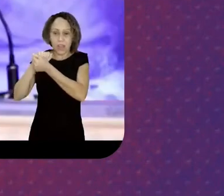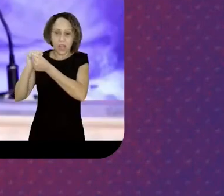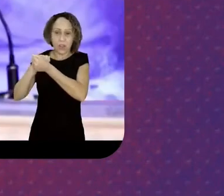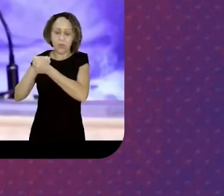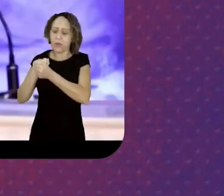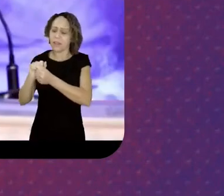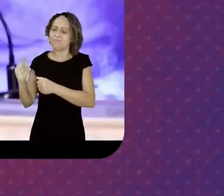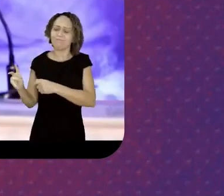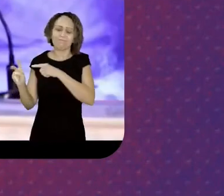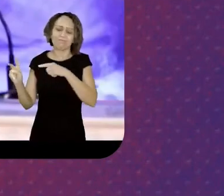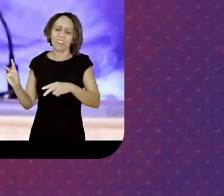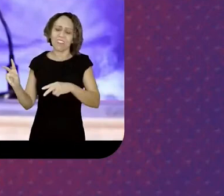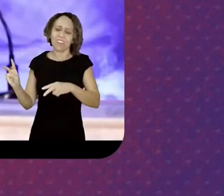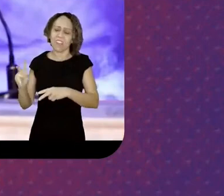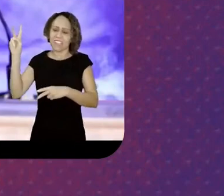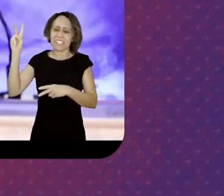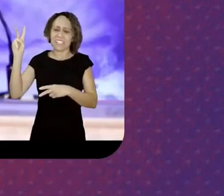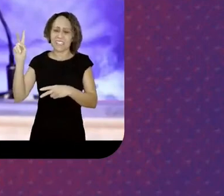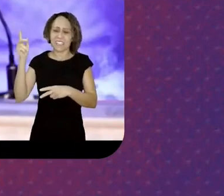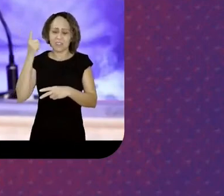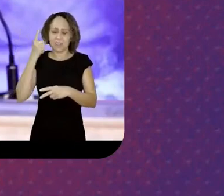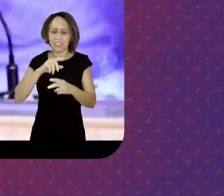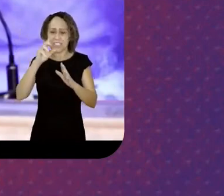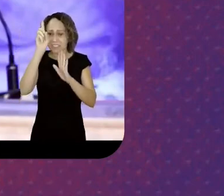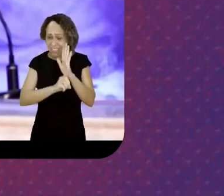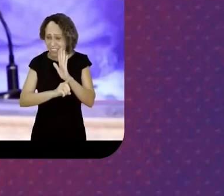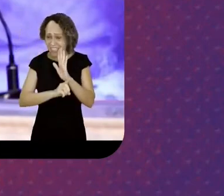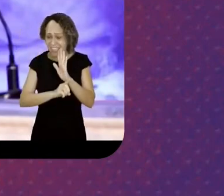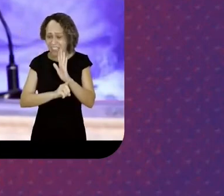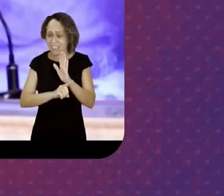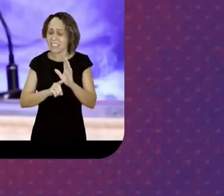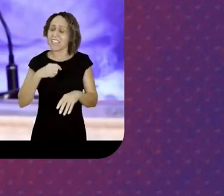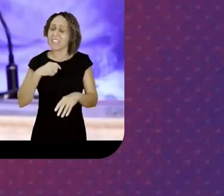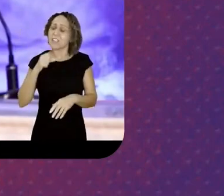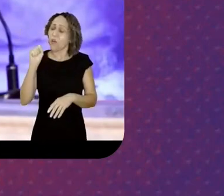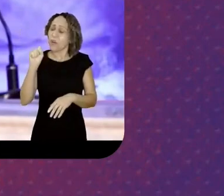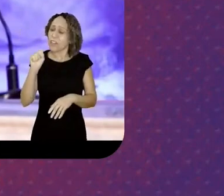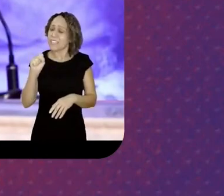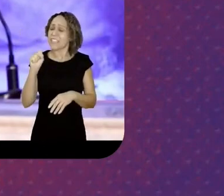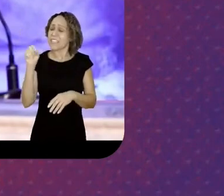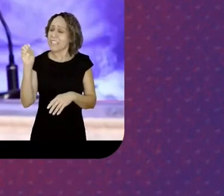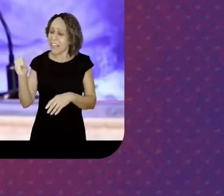valorizou, foi o governo Lula e a presidenta Dilma.